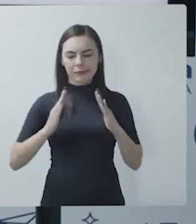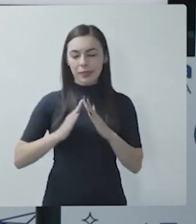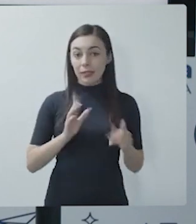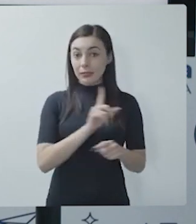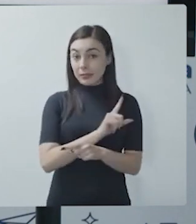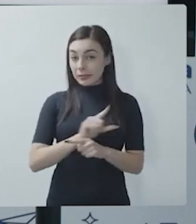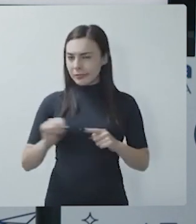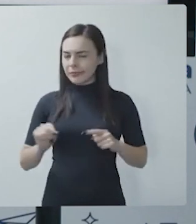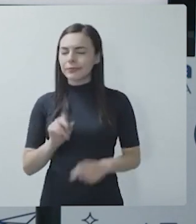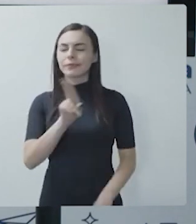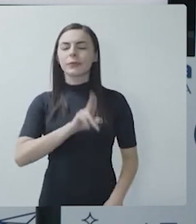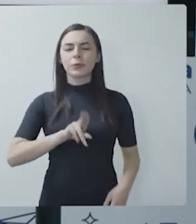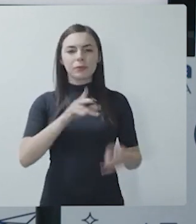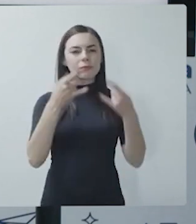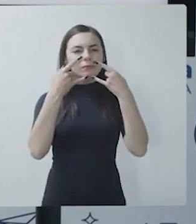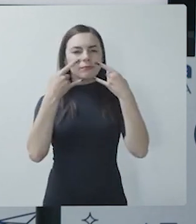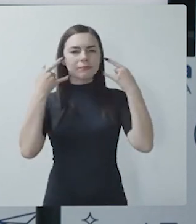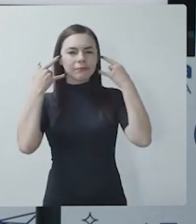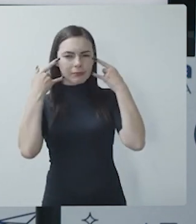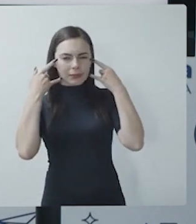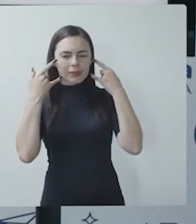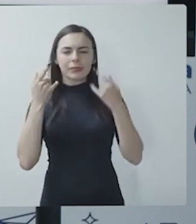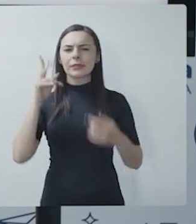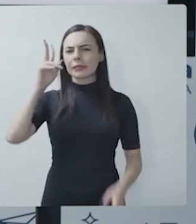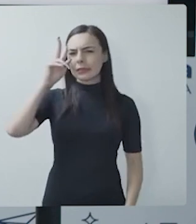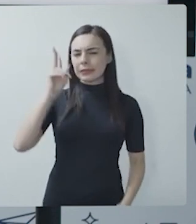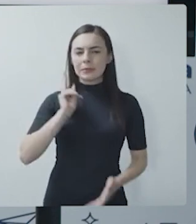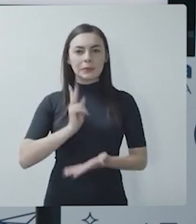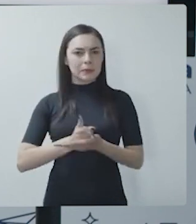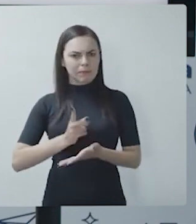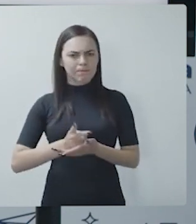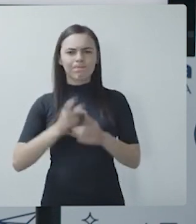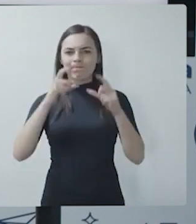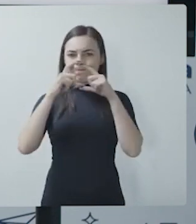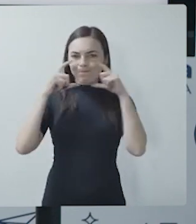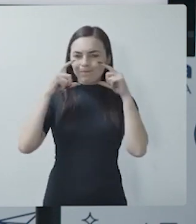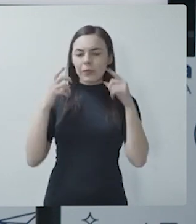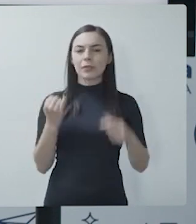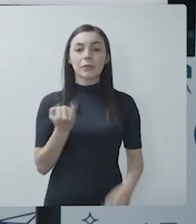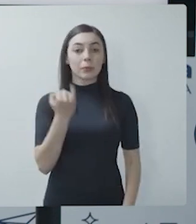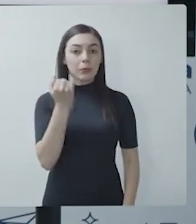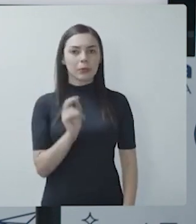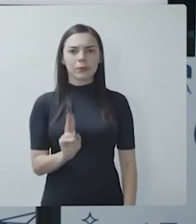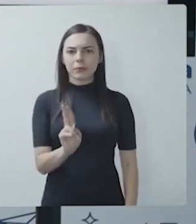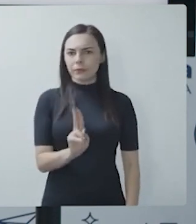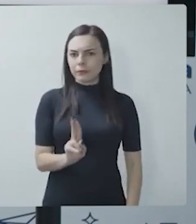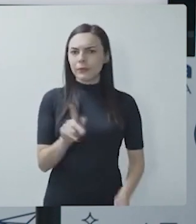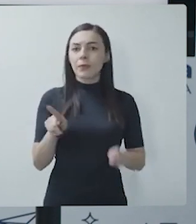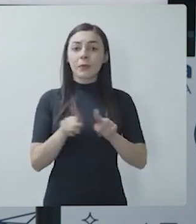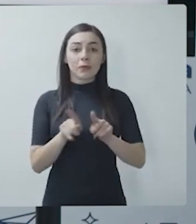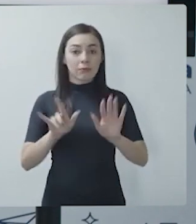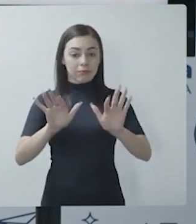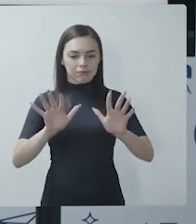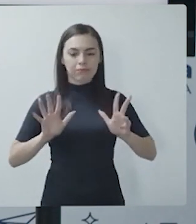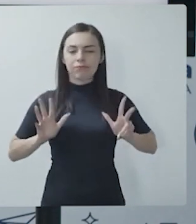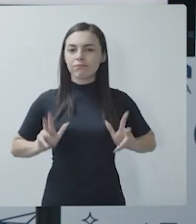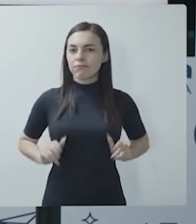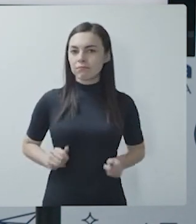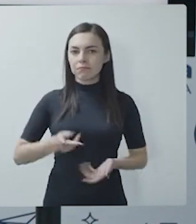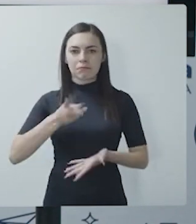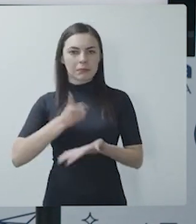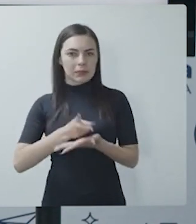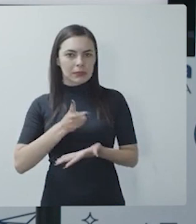vocês coloquem a máscara, nunca esqueçam de sair com a máscara. Também higienizar bastante as mãos toda vez